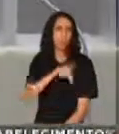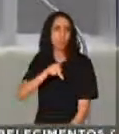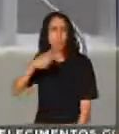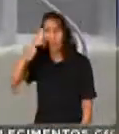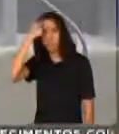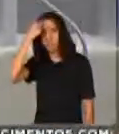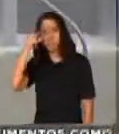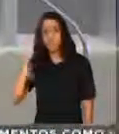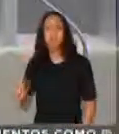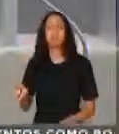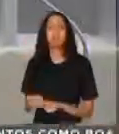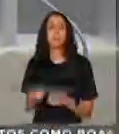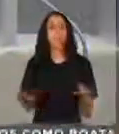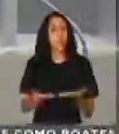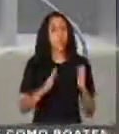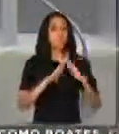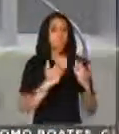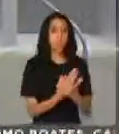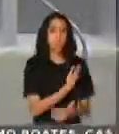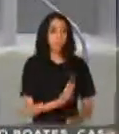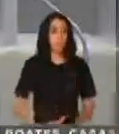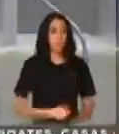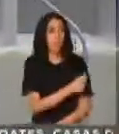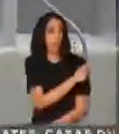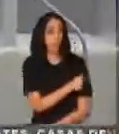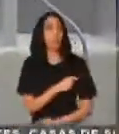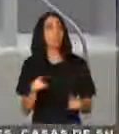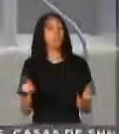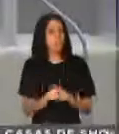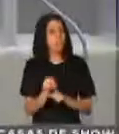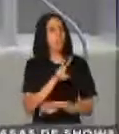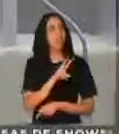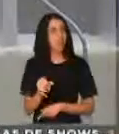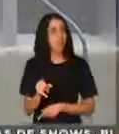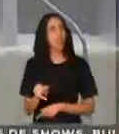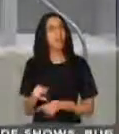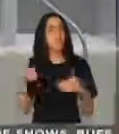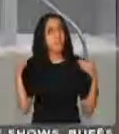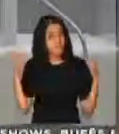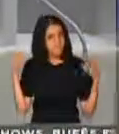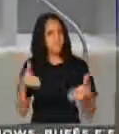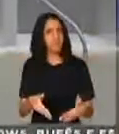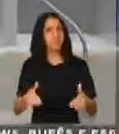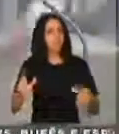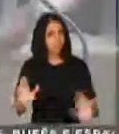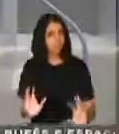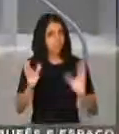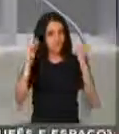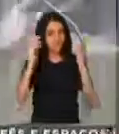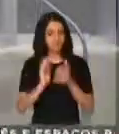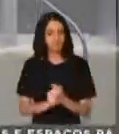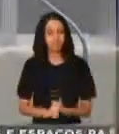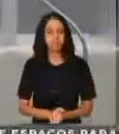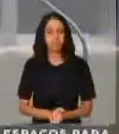até os colégios públicos estarão participando desse grande evento.